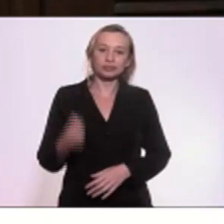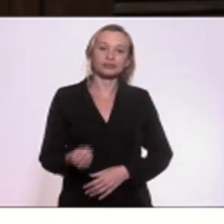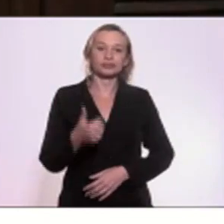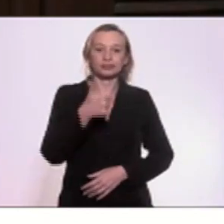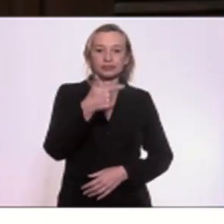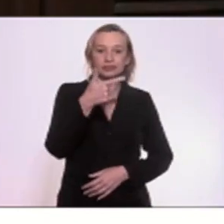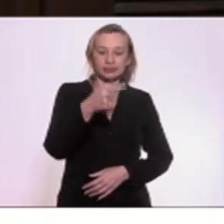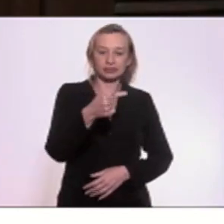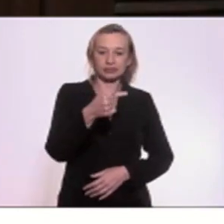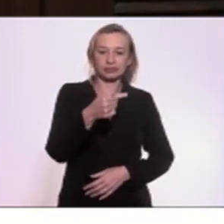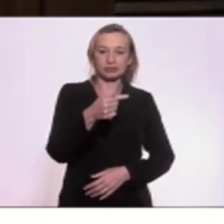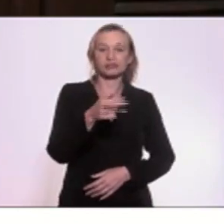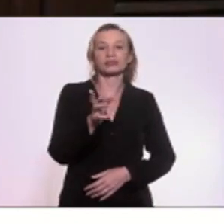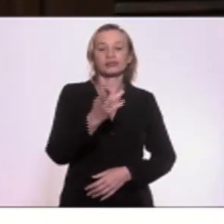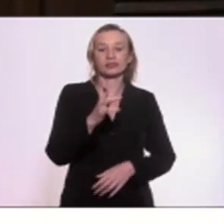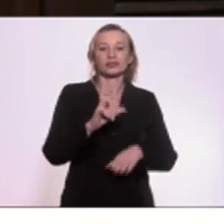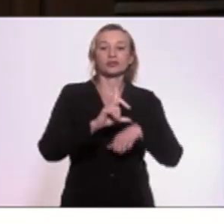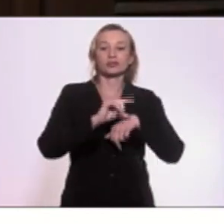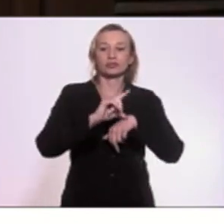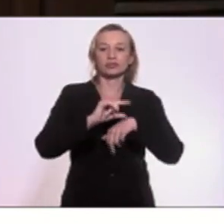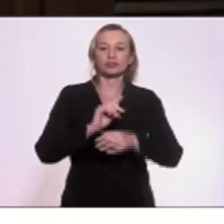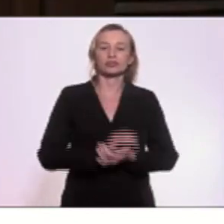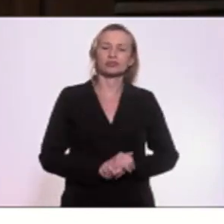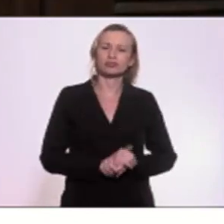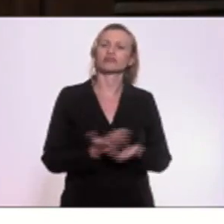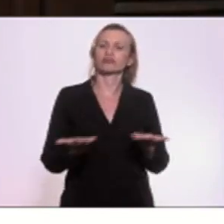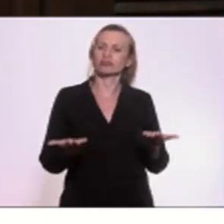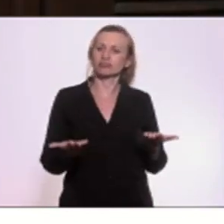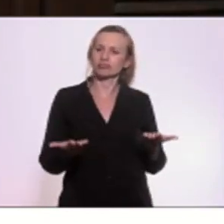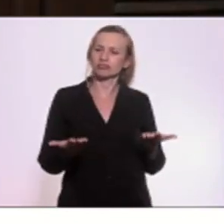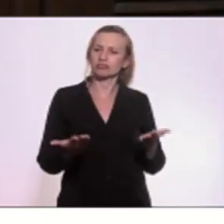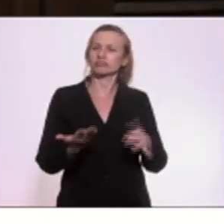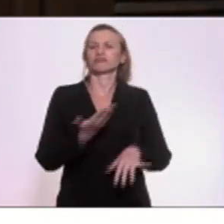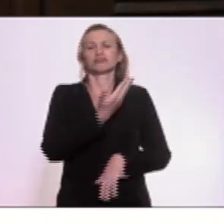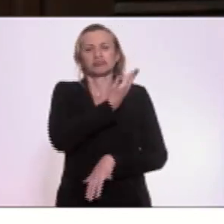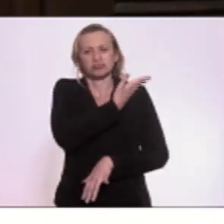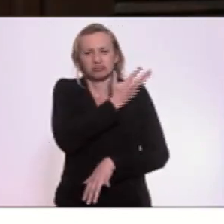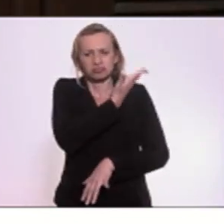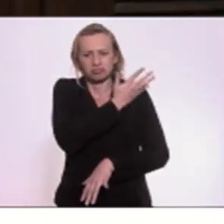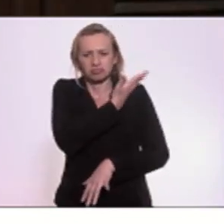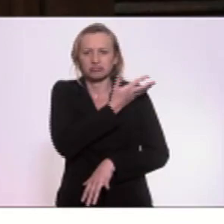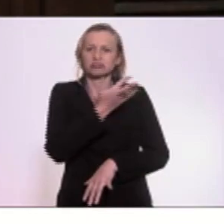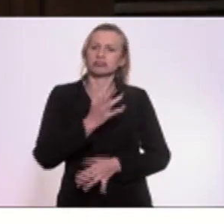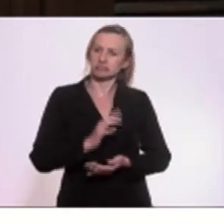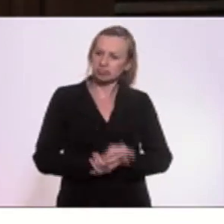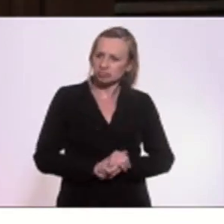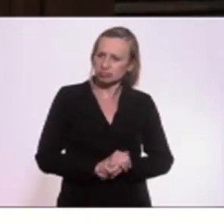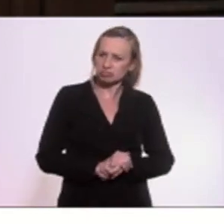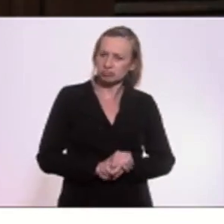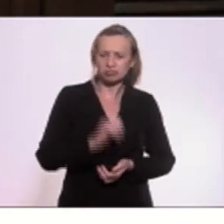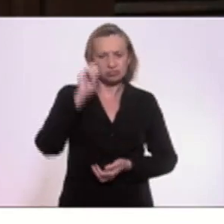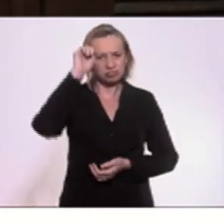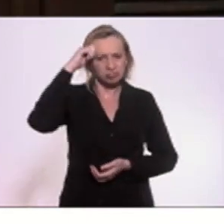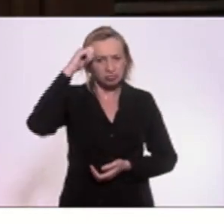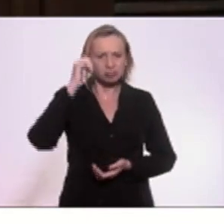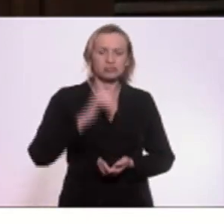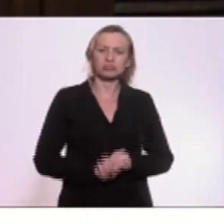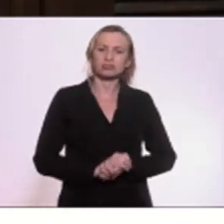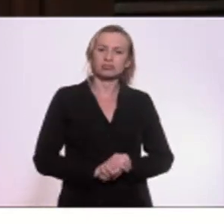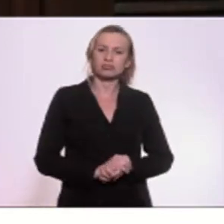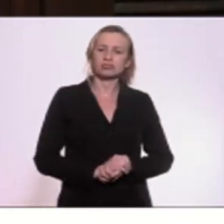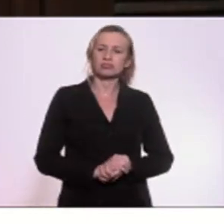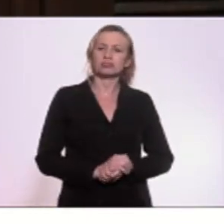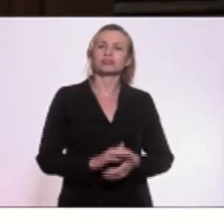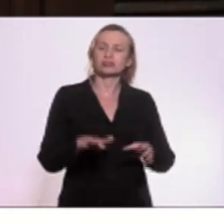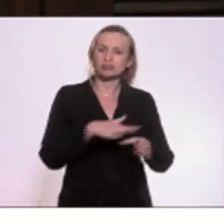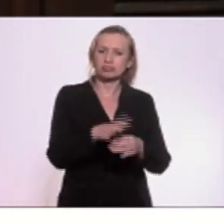17 reais por hora. O que é isso senão o racismo institucional e o racismo que estrutura inclusive as relações de